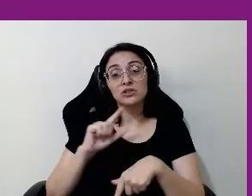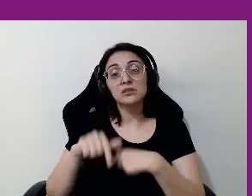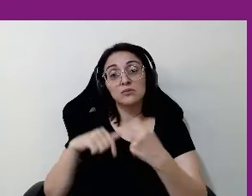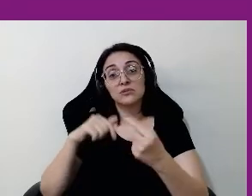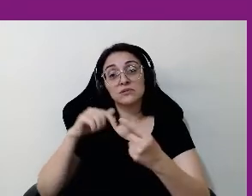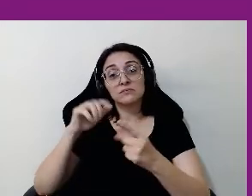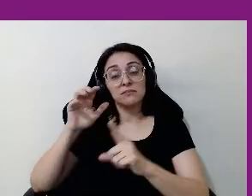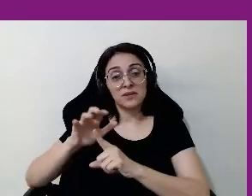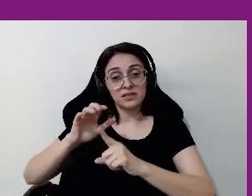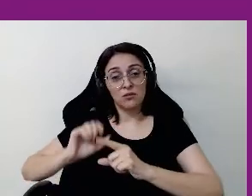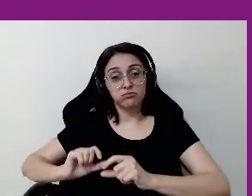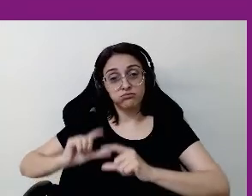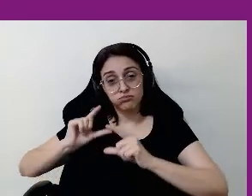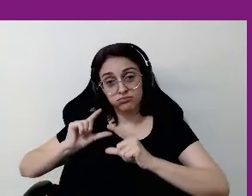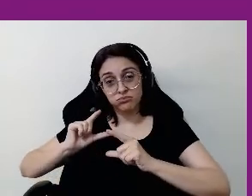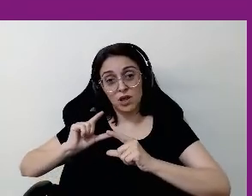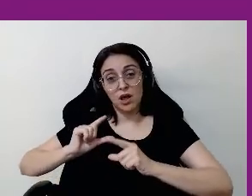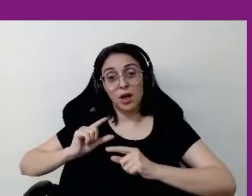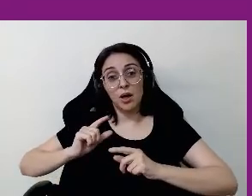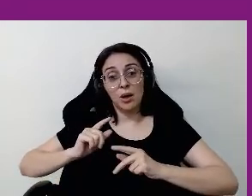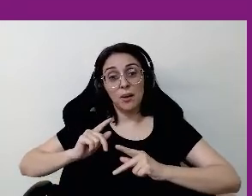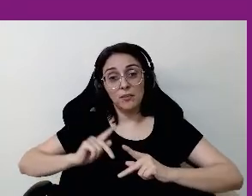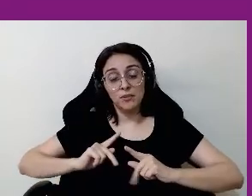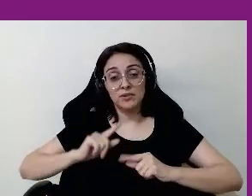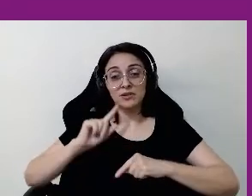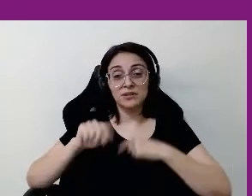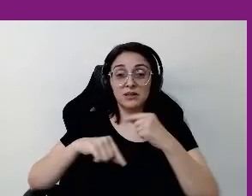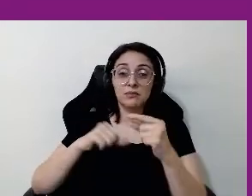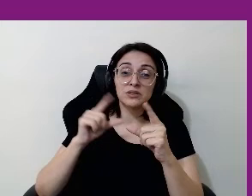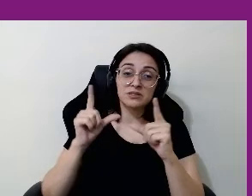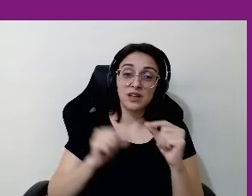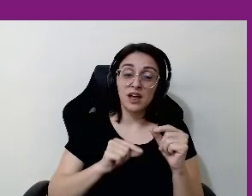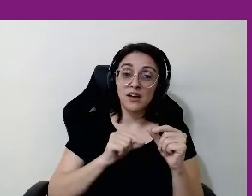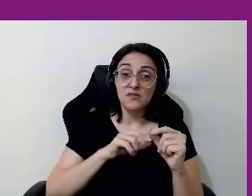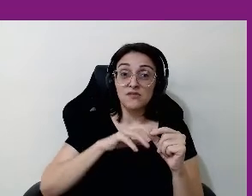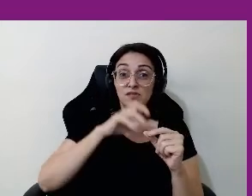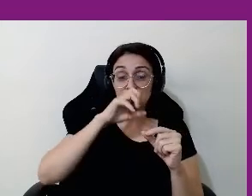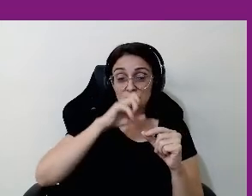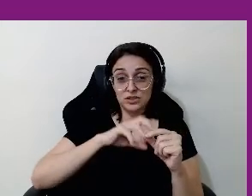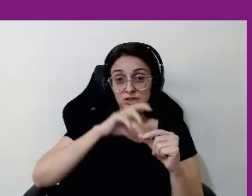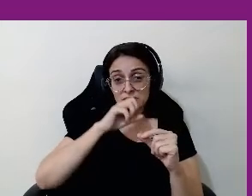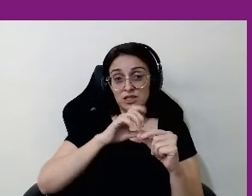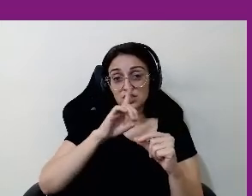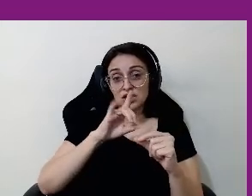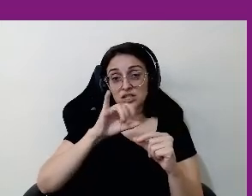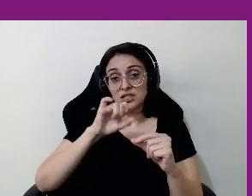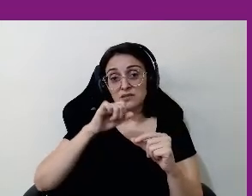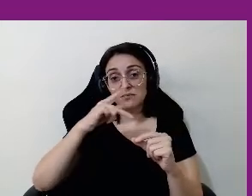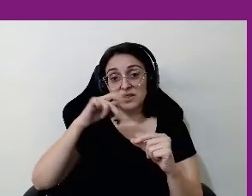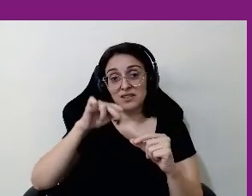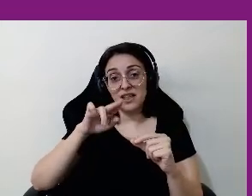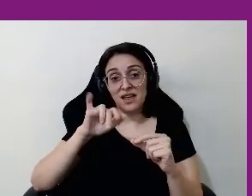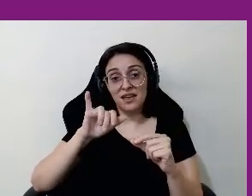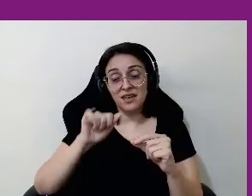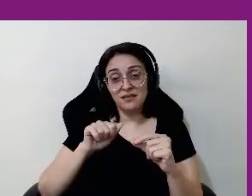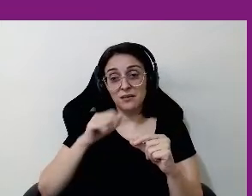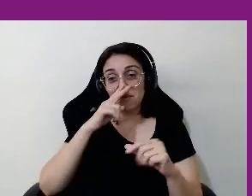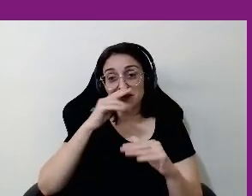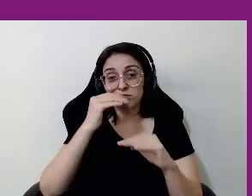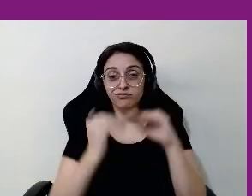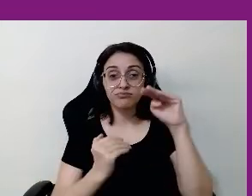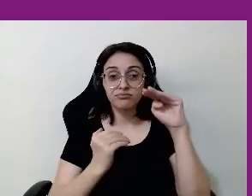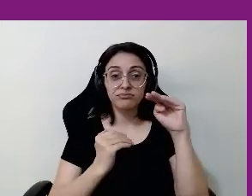transpulmonar, aumentando-se a ventilação minuto, ocorrendo a dispneia, que é um sinal clínico de